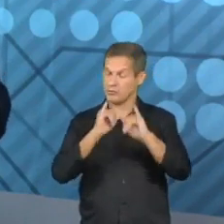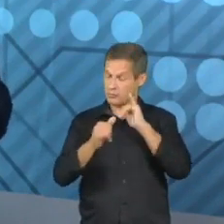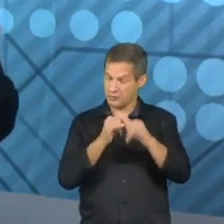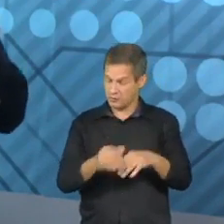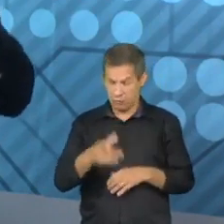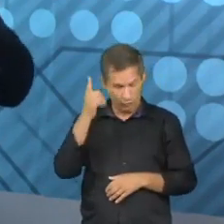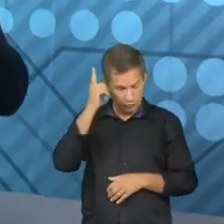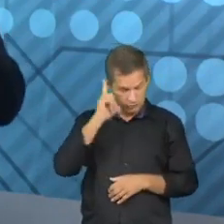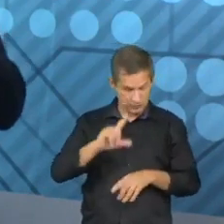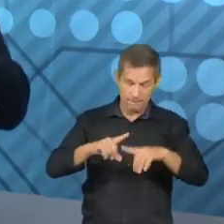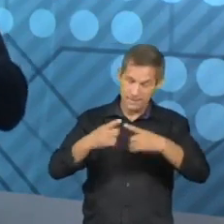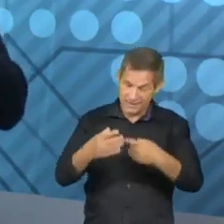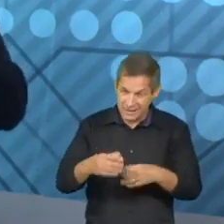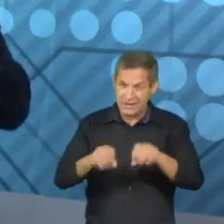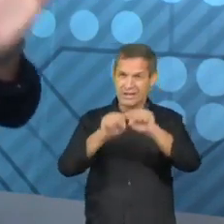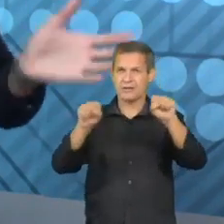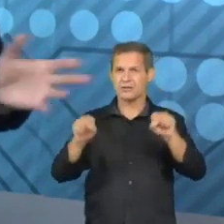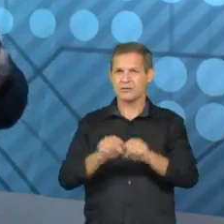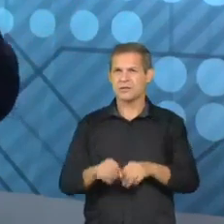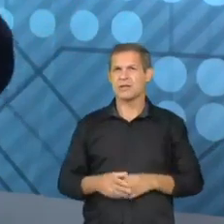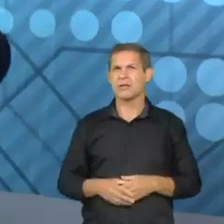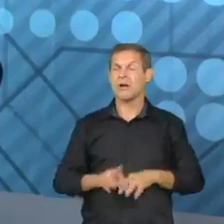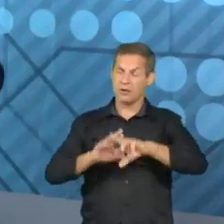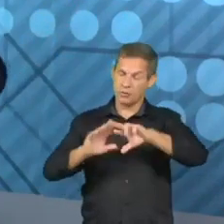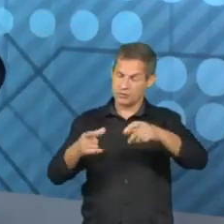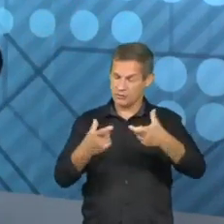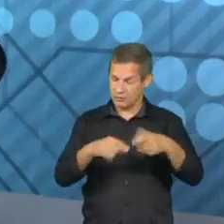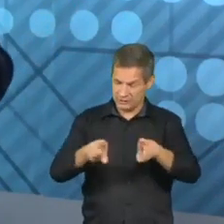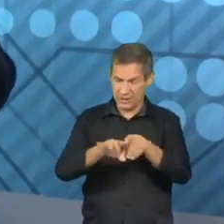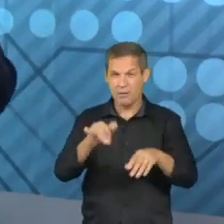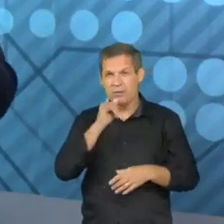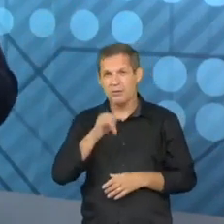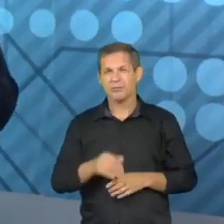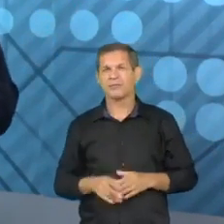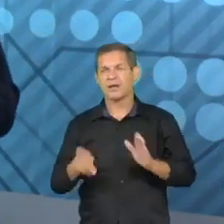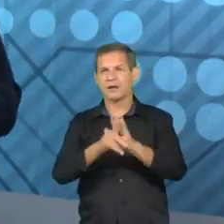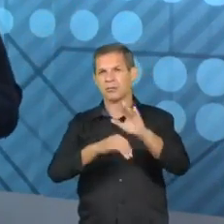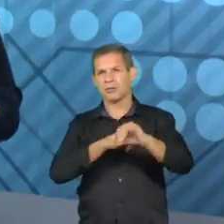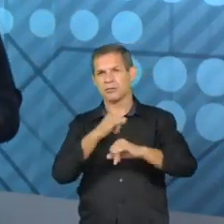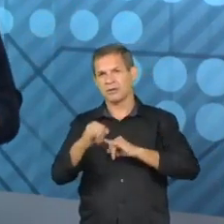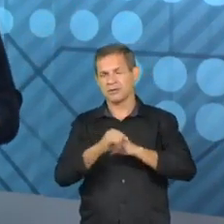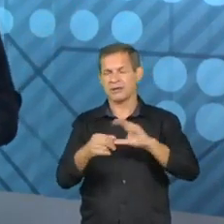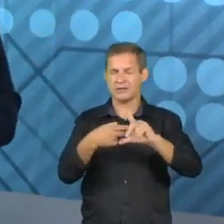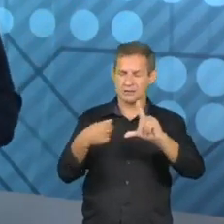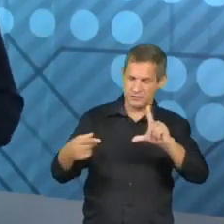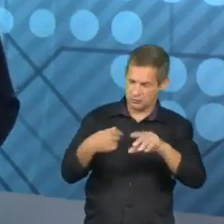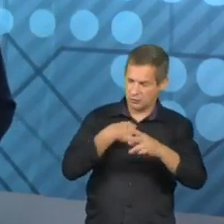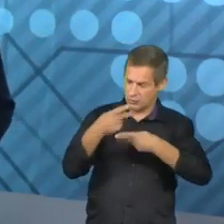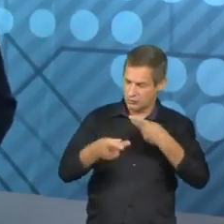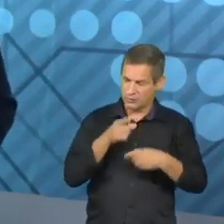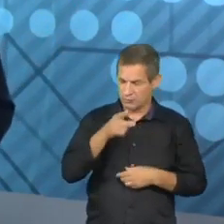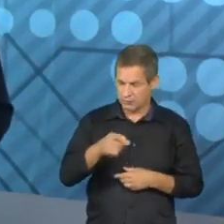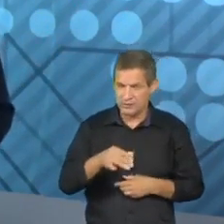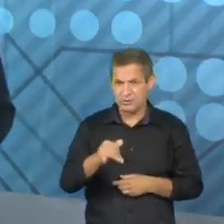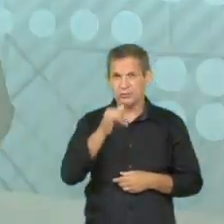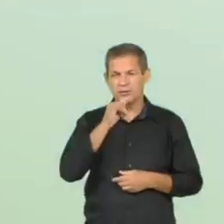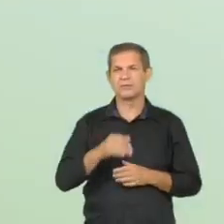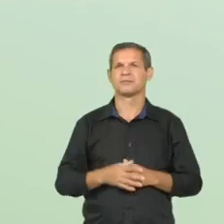são coletadas. É no sistema, pode ser por outros locais também, como, por exemplo, a própria imprensa, como eu citei no